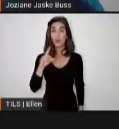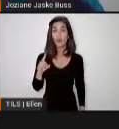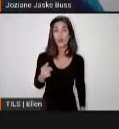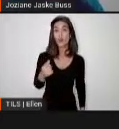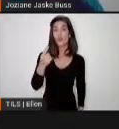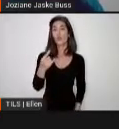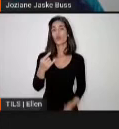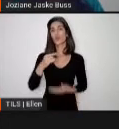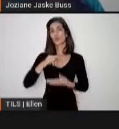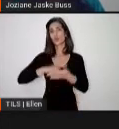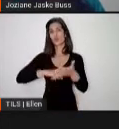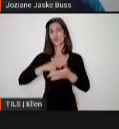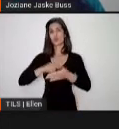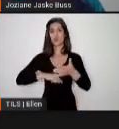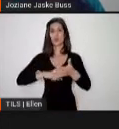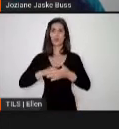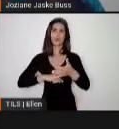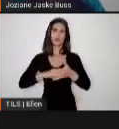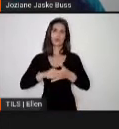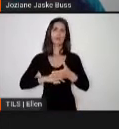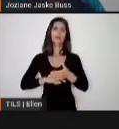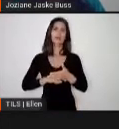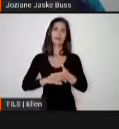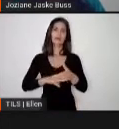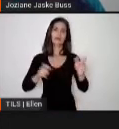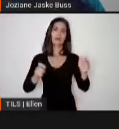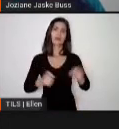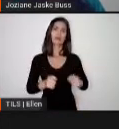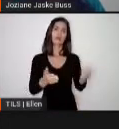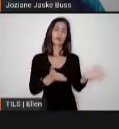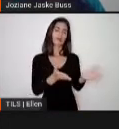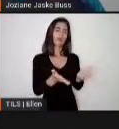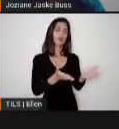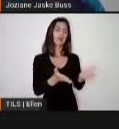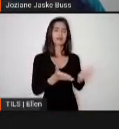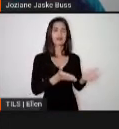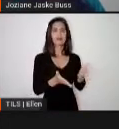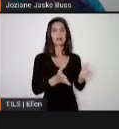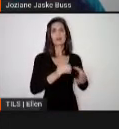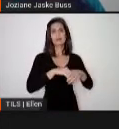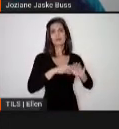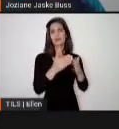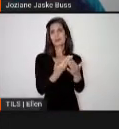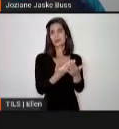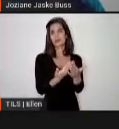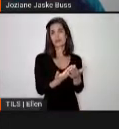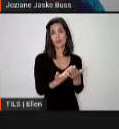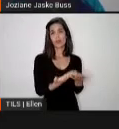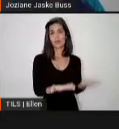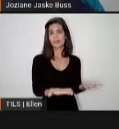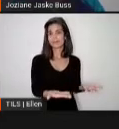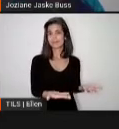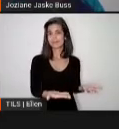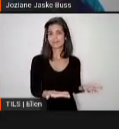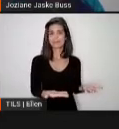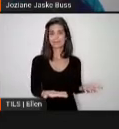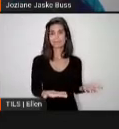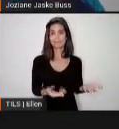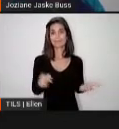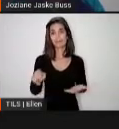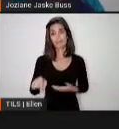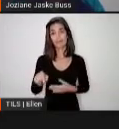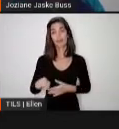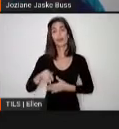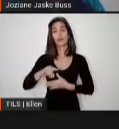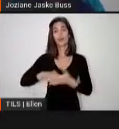imprescindível para a efetivação do atendimento educacional especializado, né? E que esse laudo ele não pode